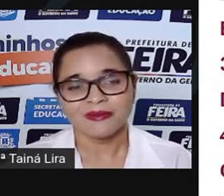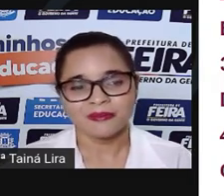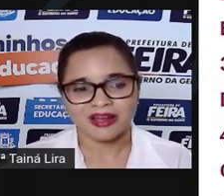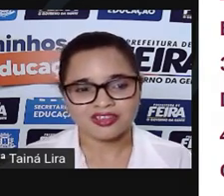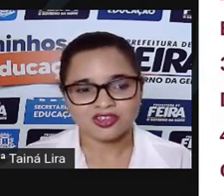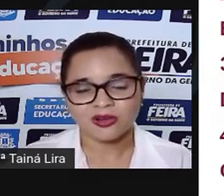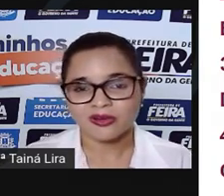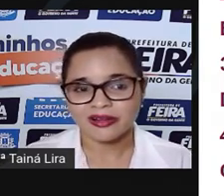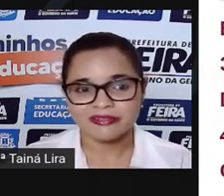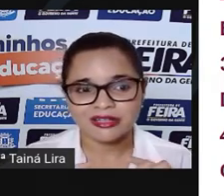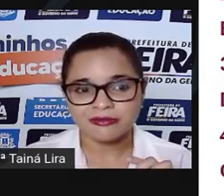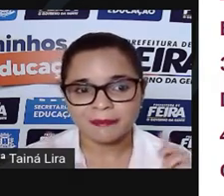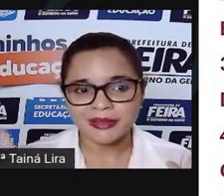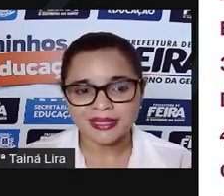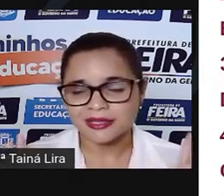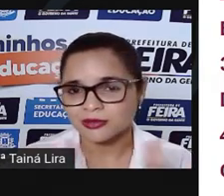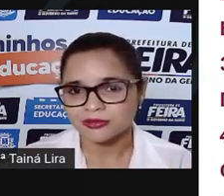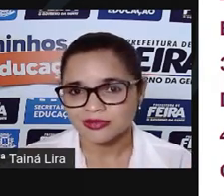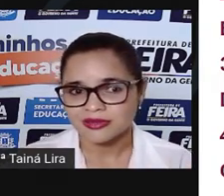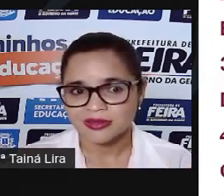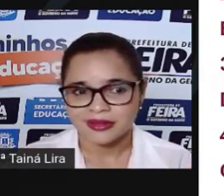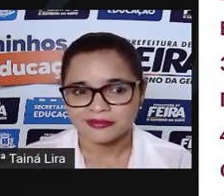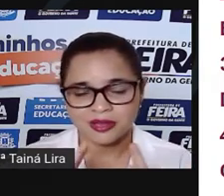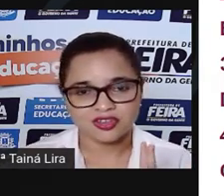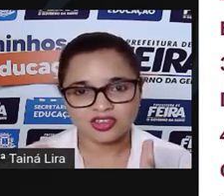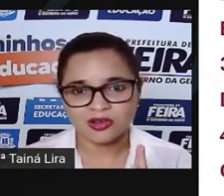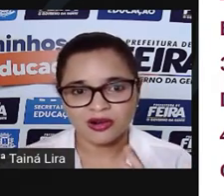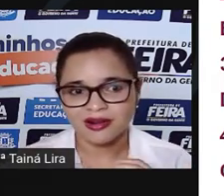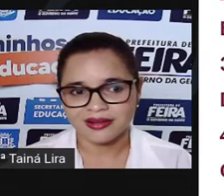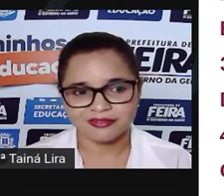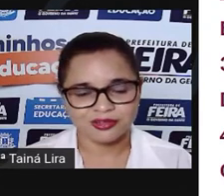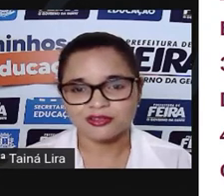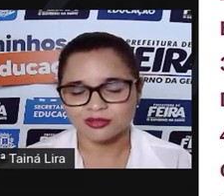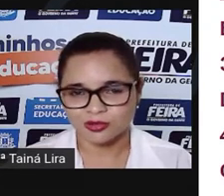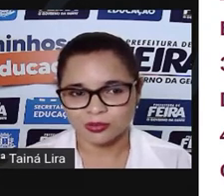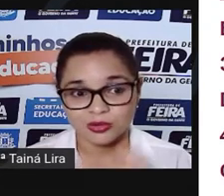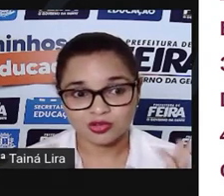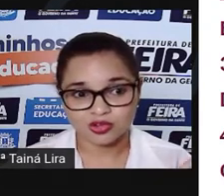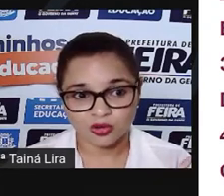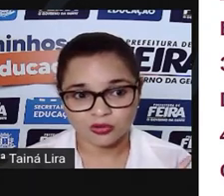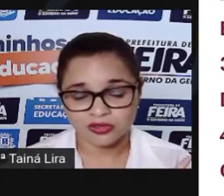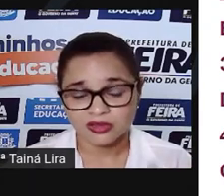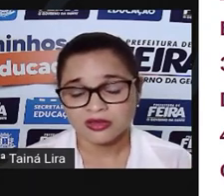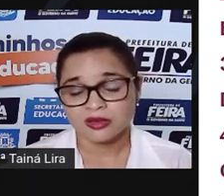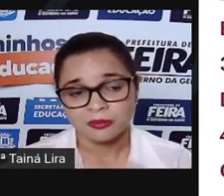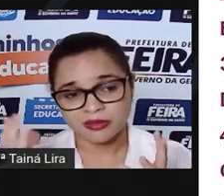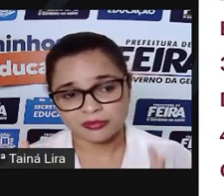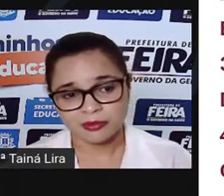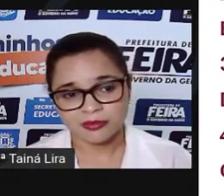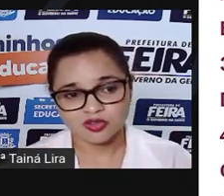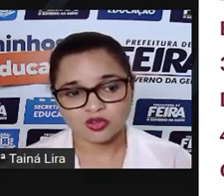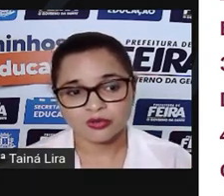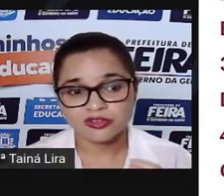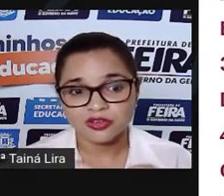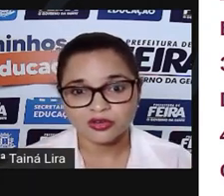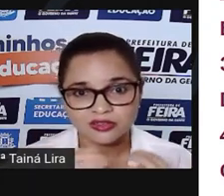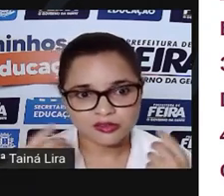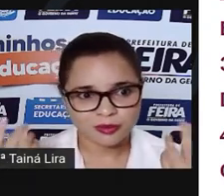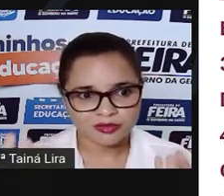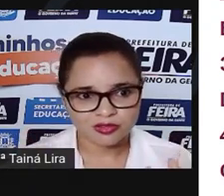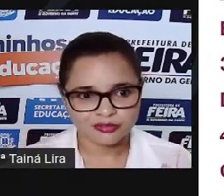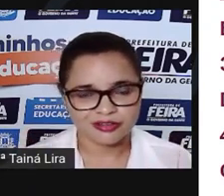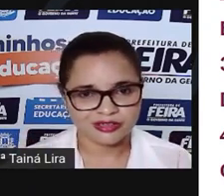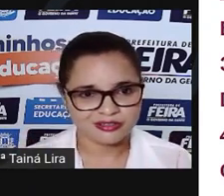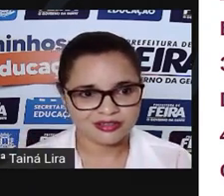Então, a gente colocava ali um apelido. A gente não colocava o nosso nome nos jogos, principalmente os jogos que